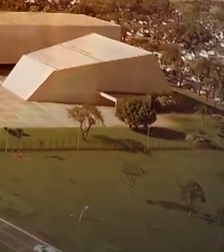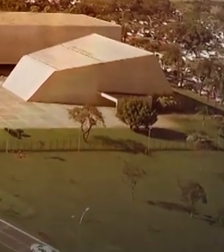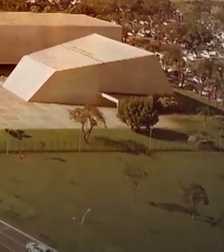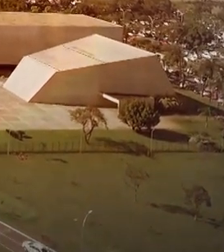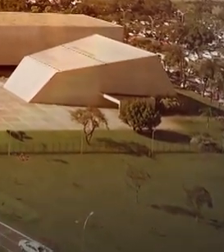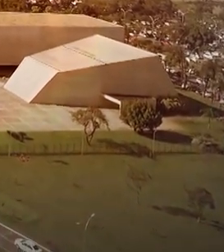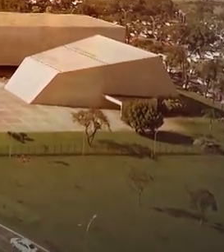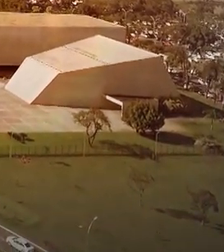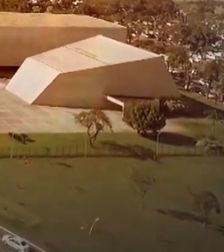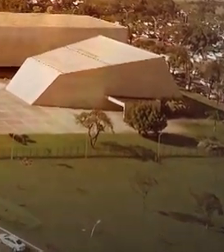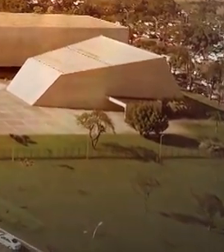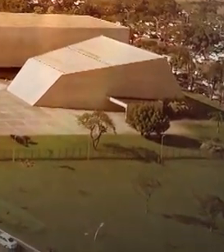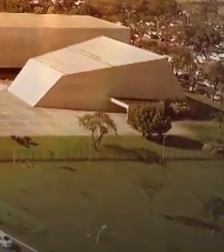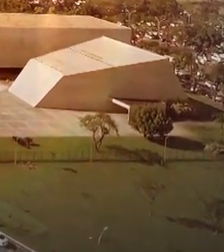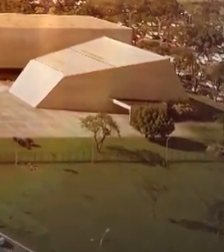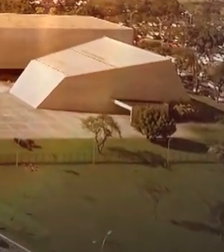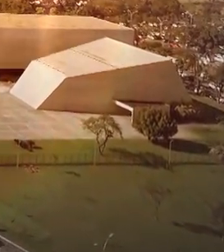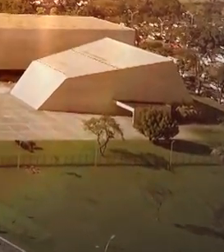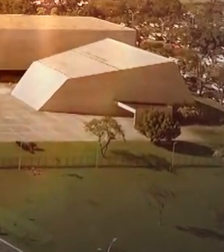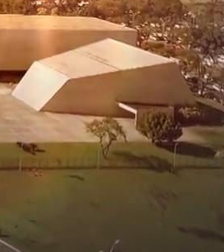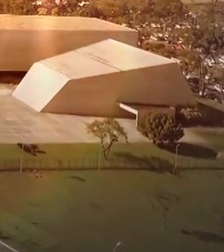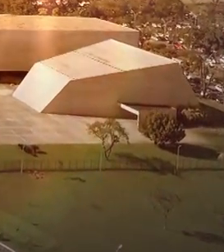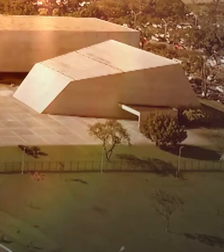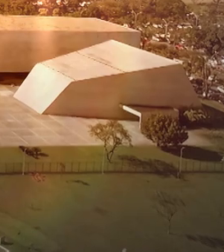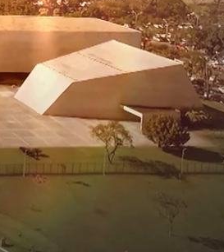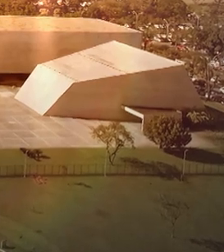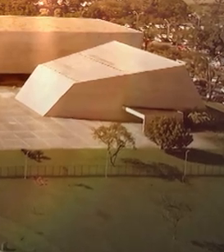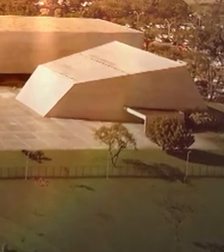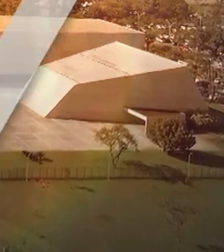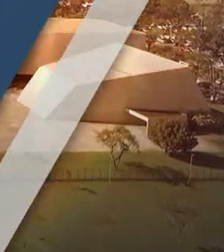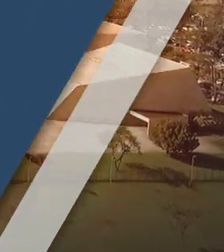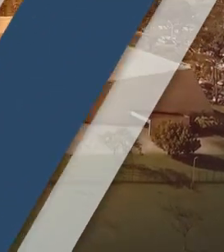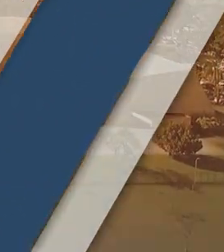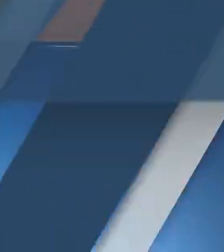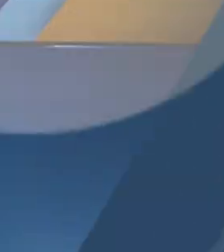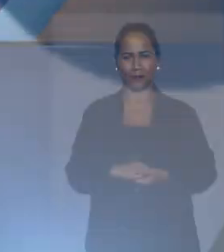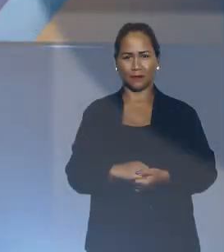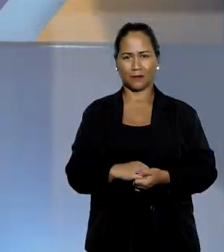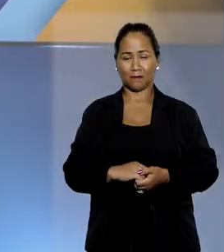Começa agora o programa do Superior Tribunal de Justiça.